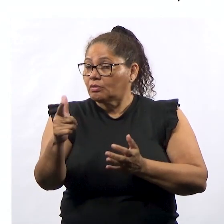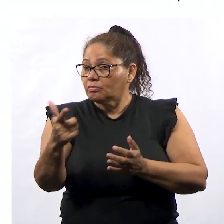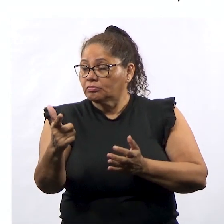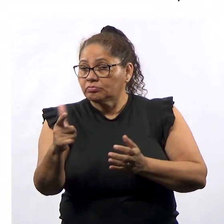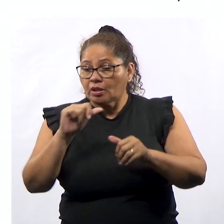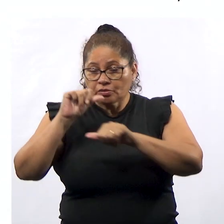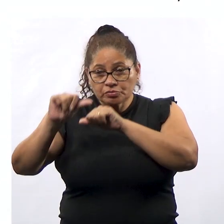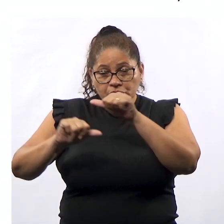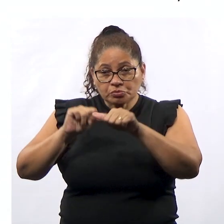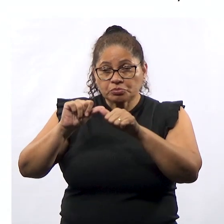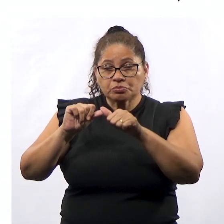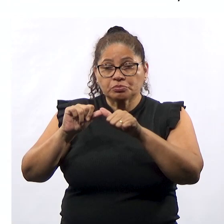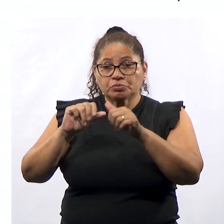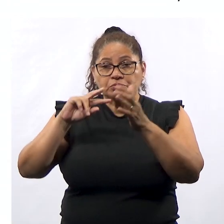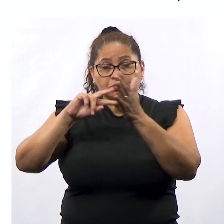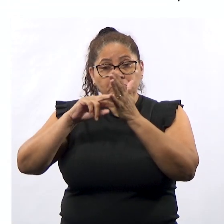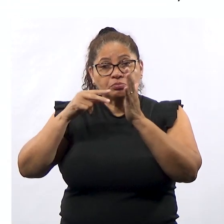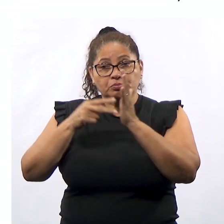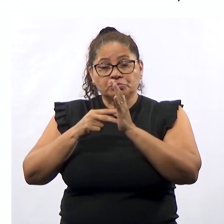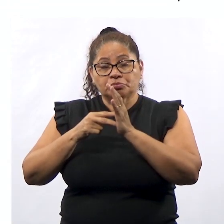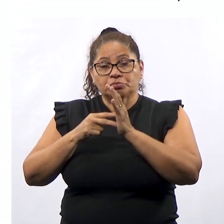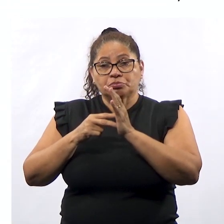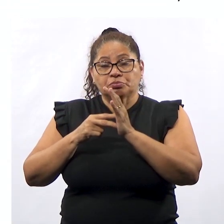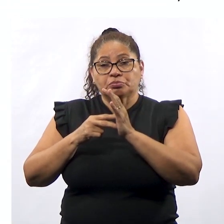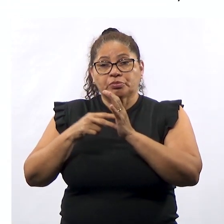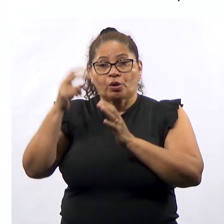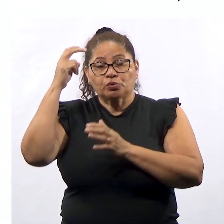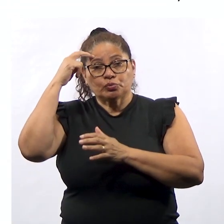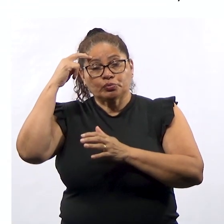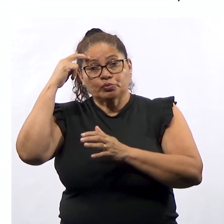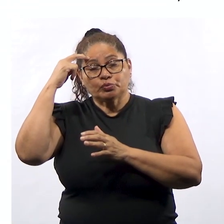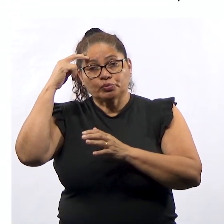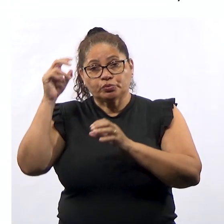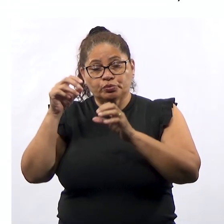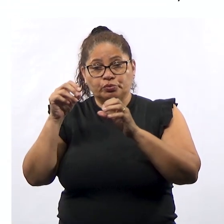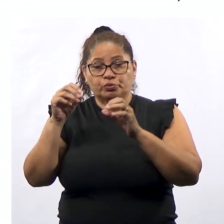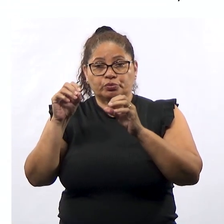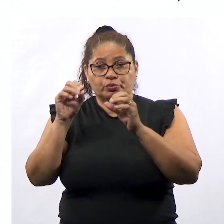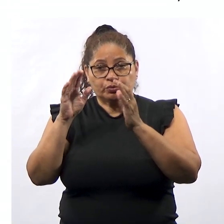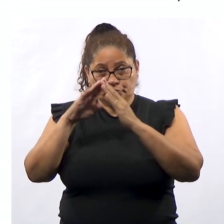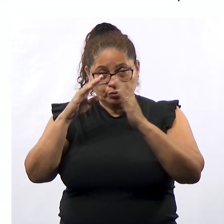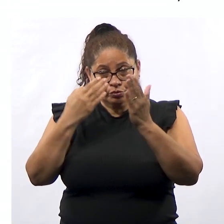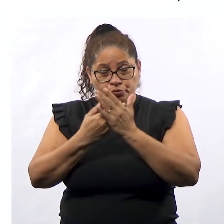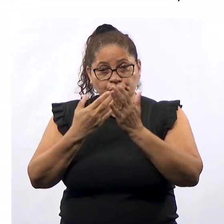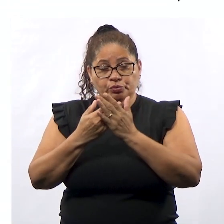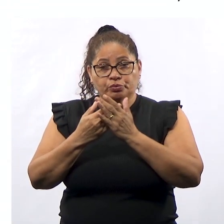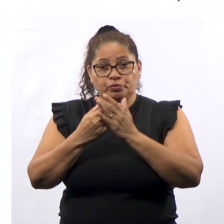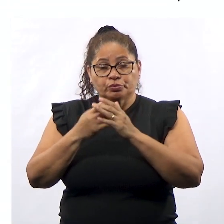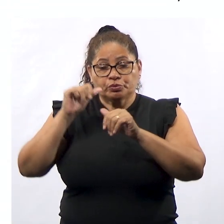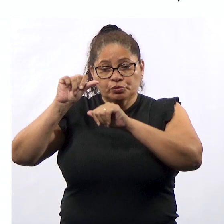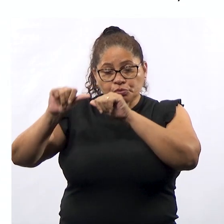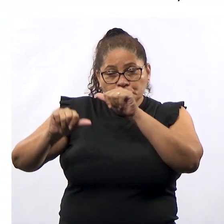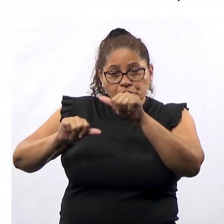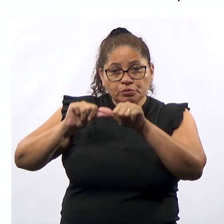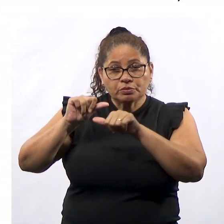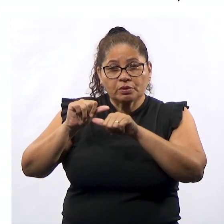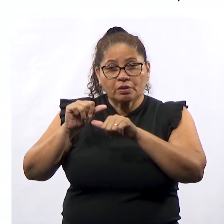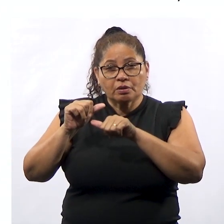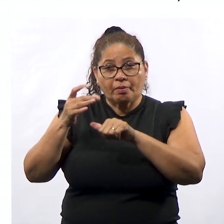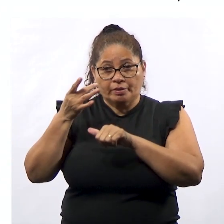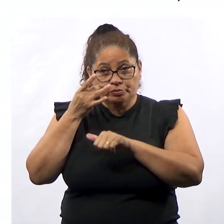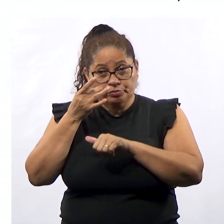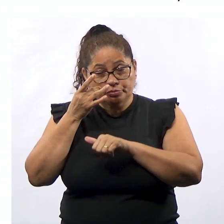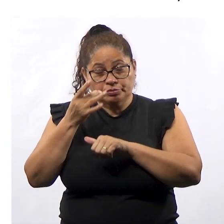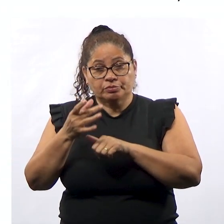mudança significativa na cultura de escolarização se não forem alterados, aí preste